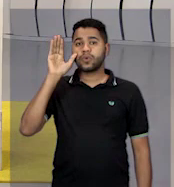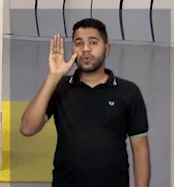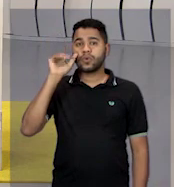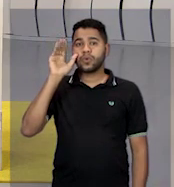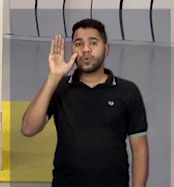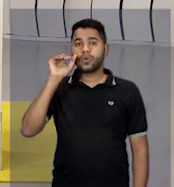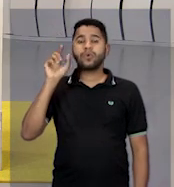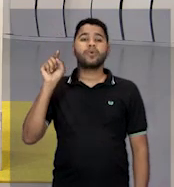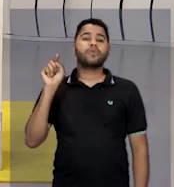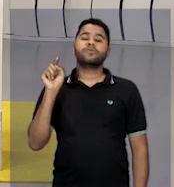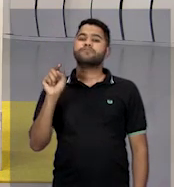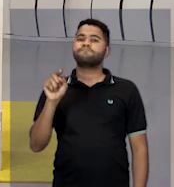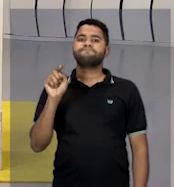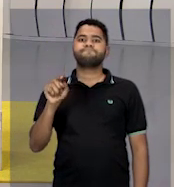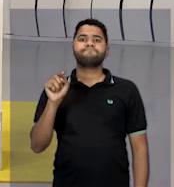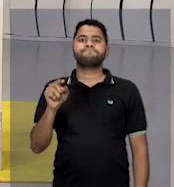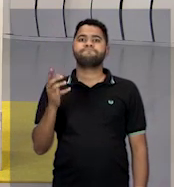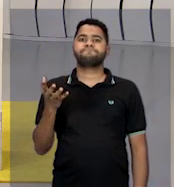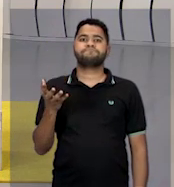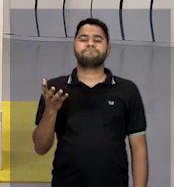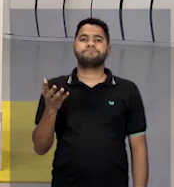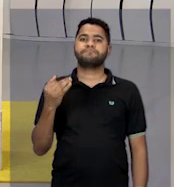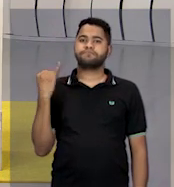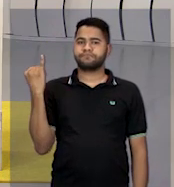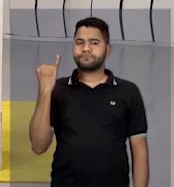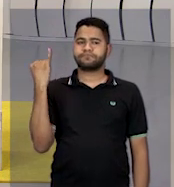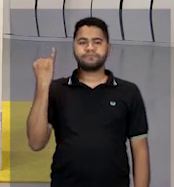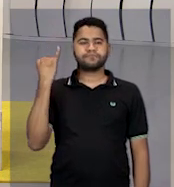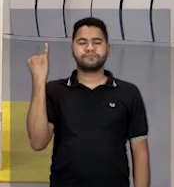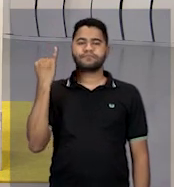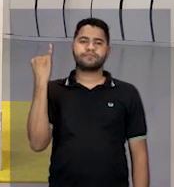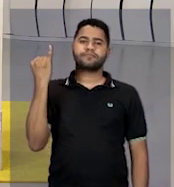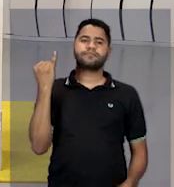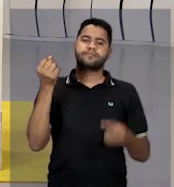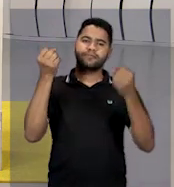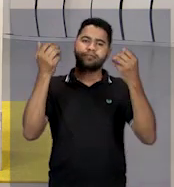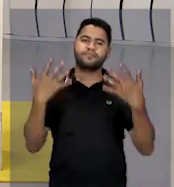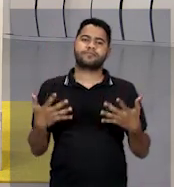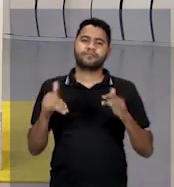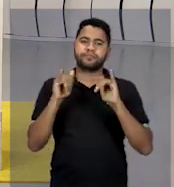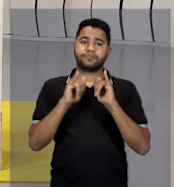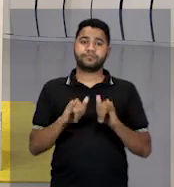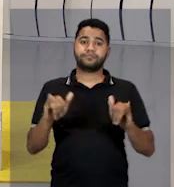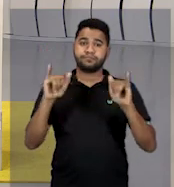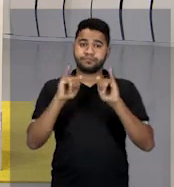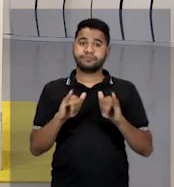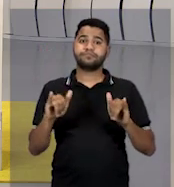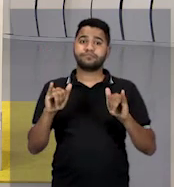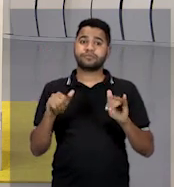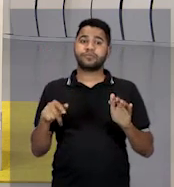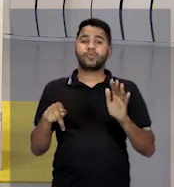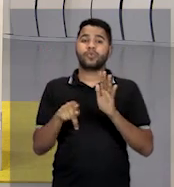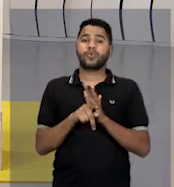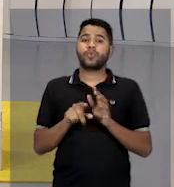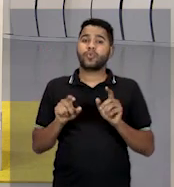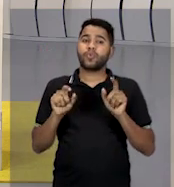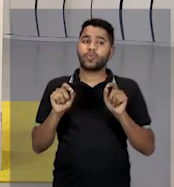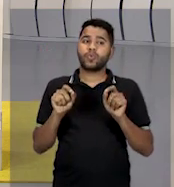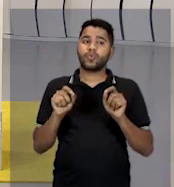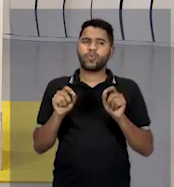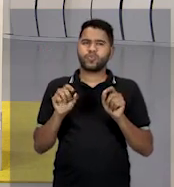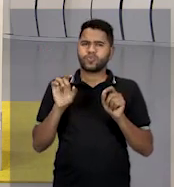é muito, né? Isso é muito importante quando se fala em notícia. Então, essa questão de